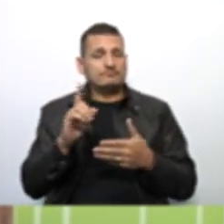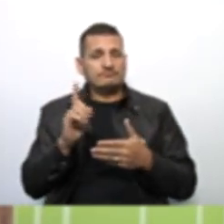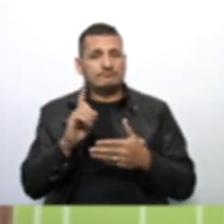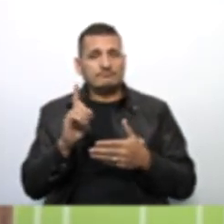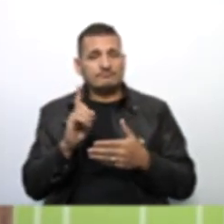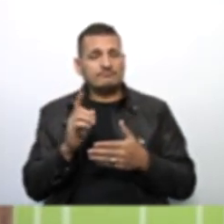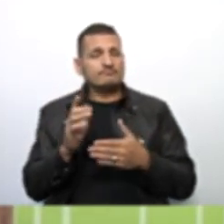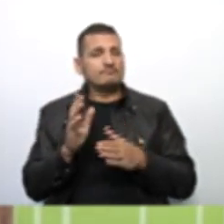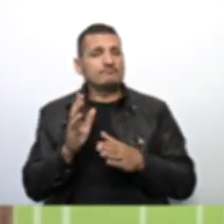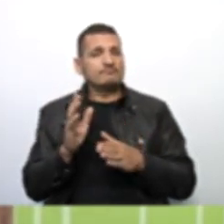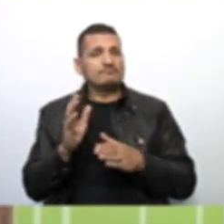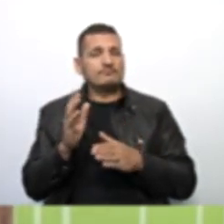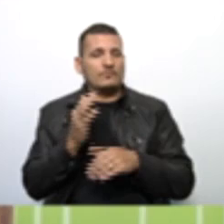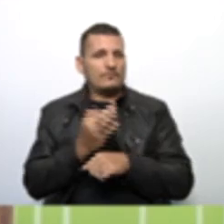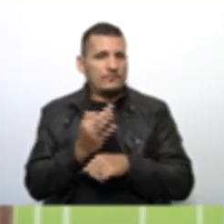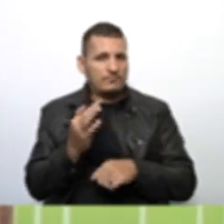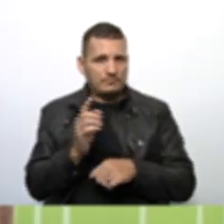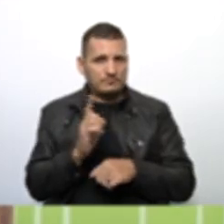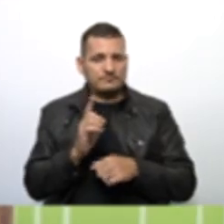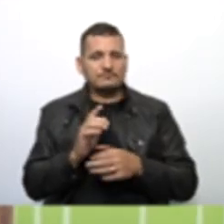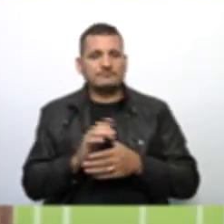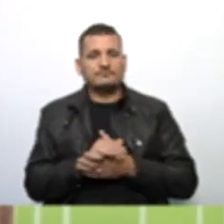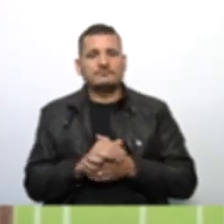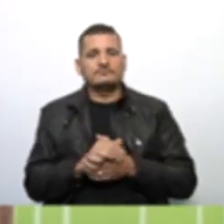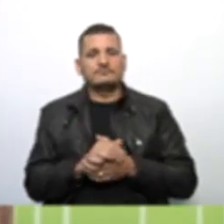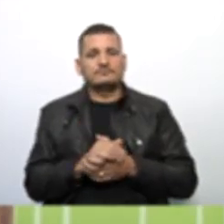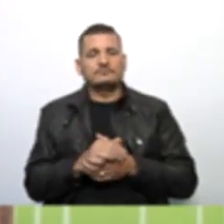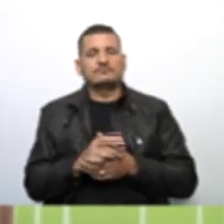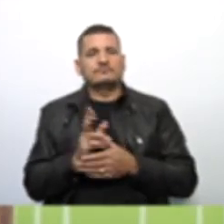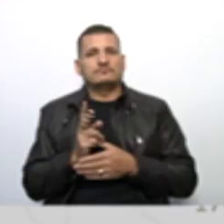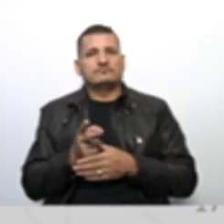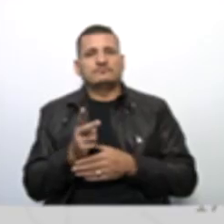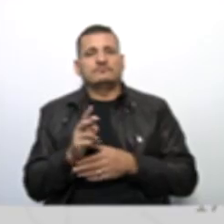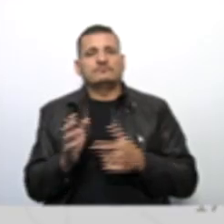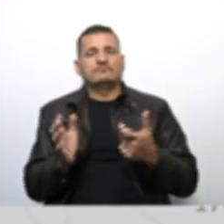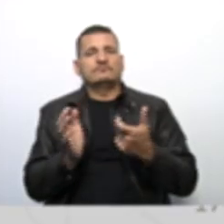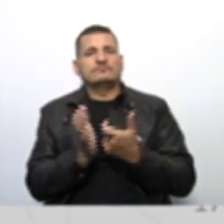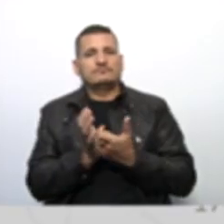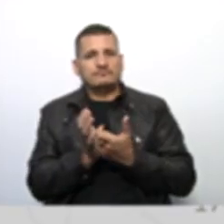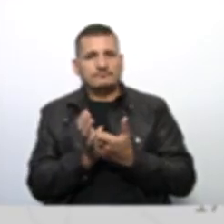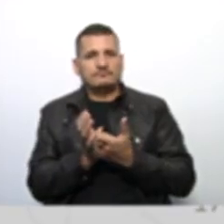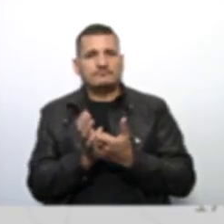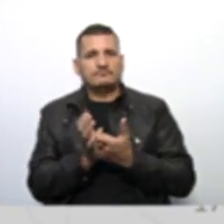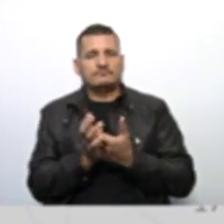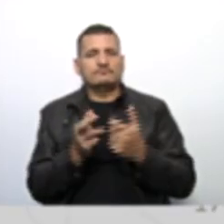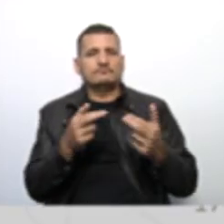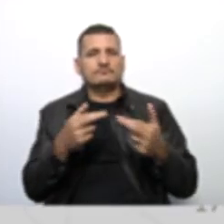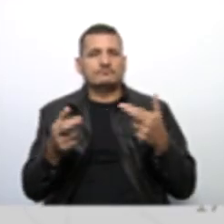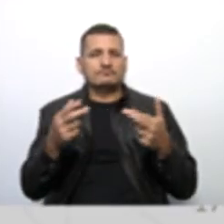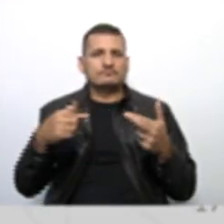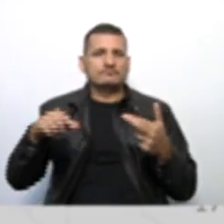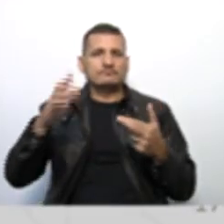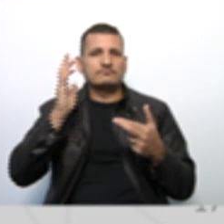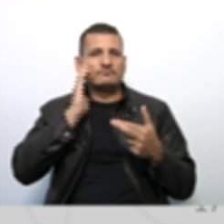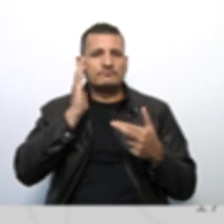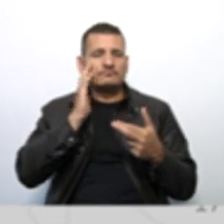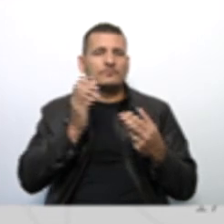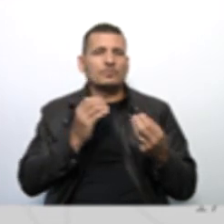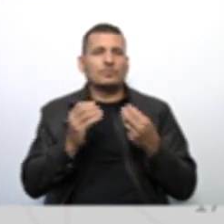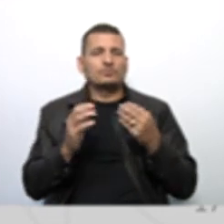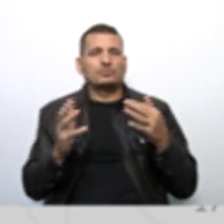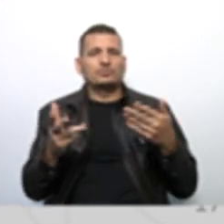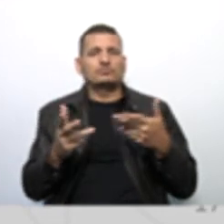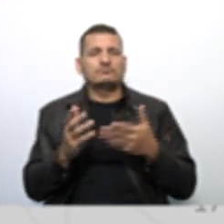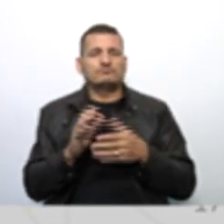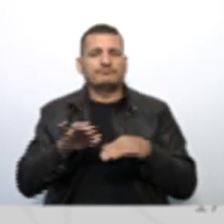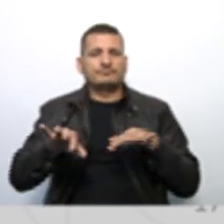de participar, pessoal. Né? Continuando sobre a classificação das redes, nós vamos entender como tudo é dividido, ok? Então,